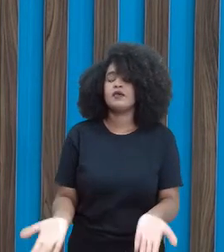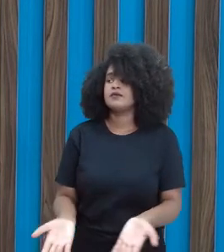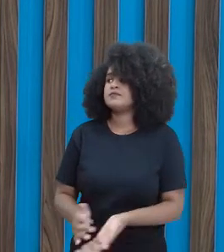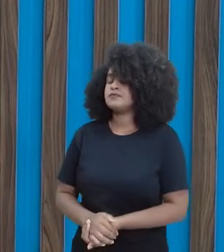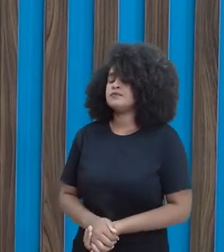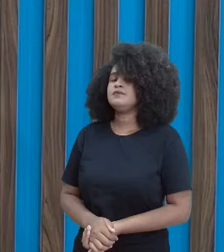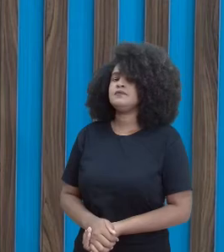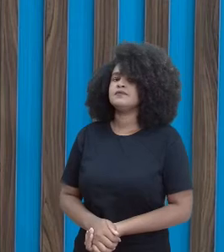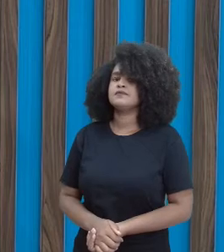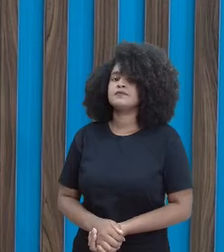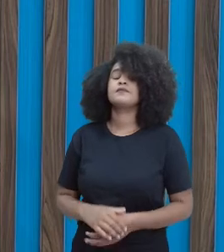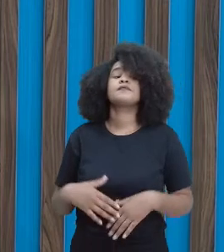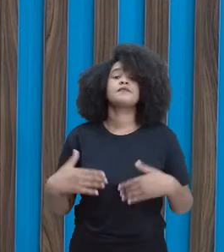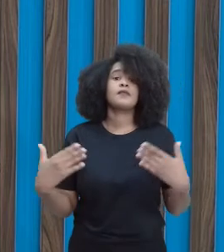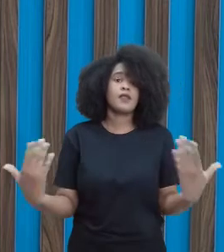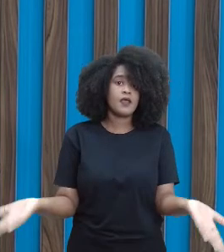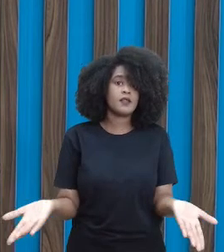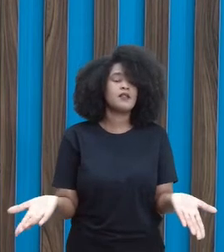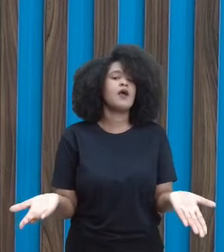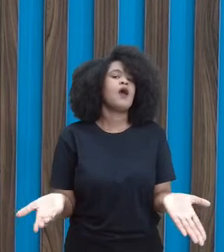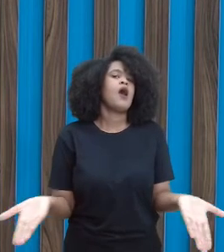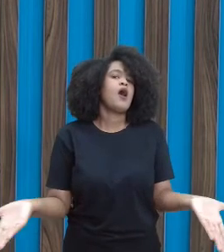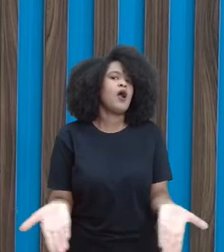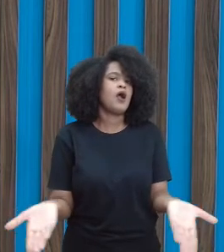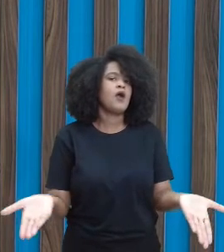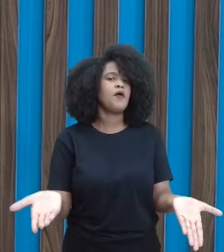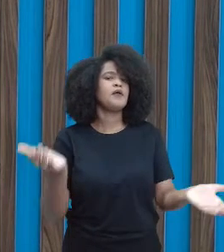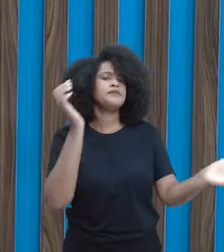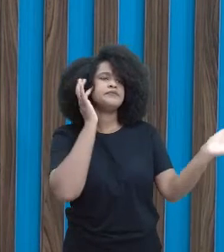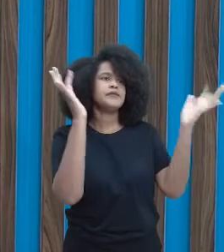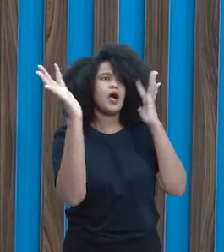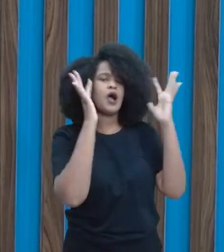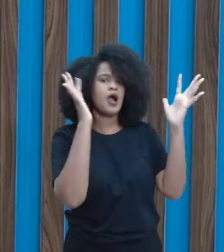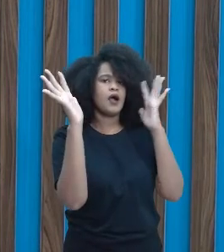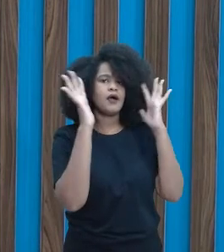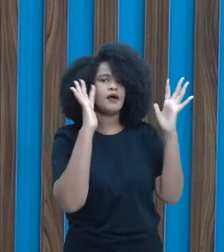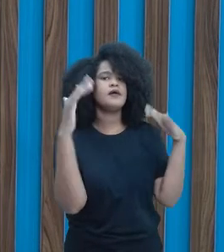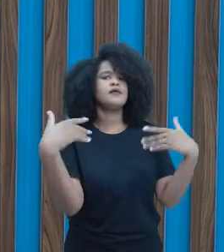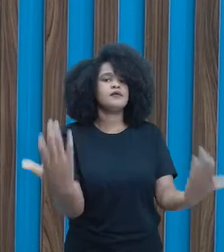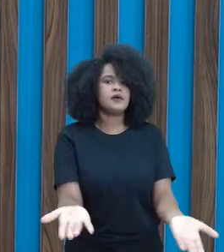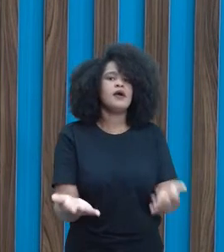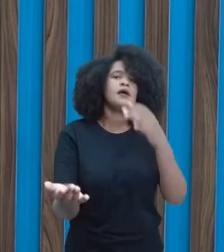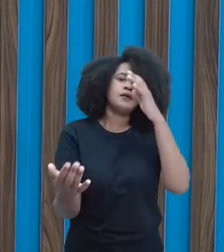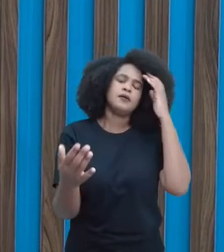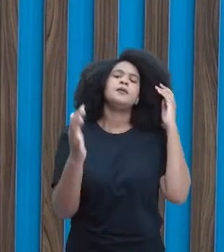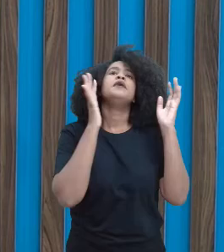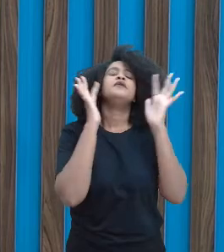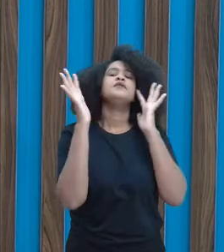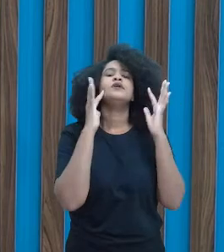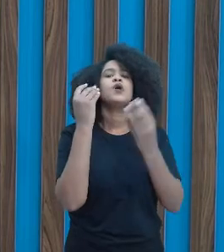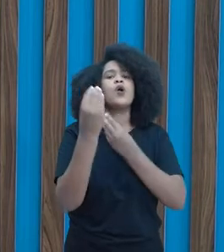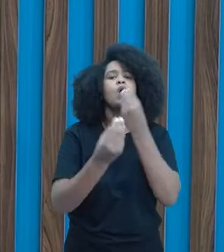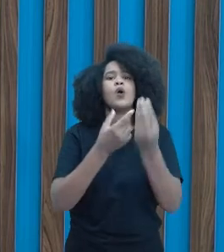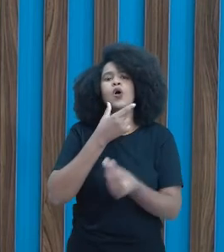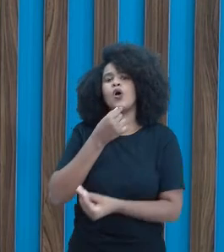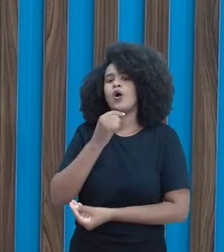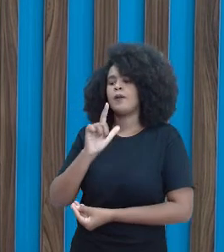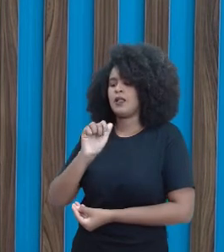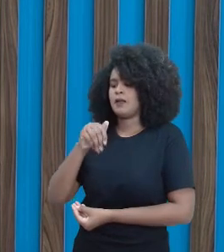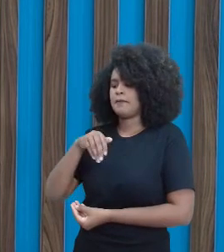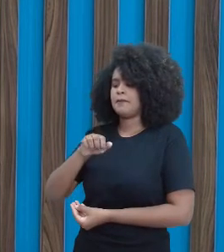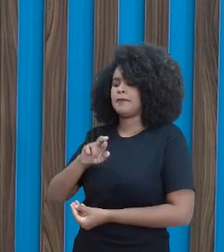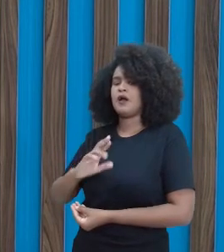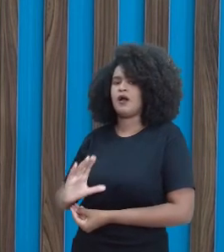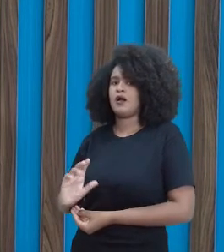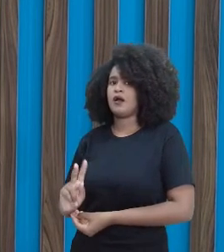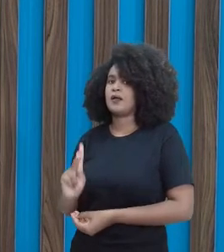termos genéticos. Vamos começar a pensar, né, primeiro, fazer uma caminhada, né, Carol? Vamos pensar primeiro como Lamarck. Mas aí